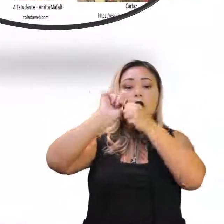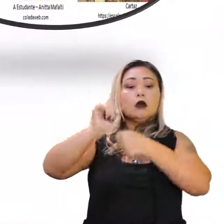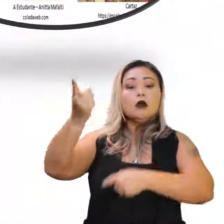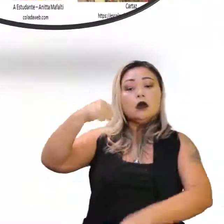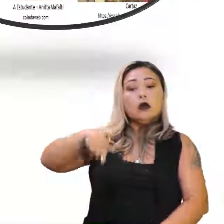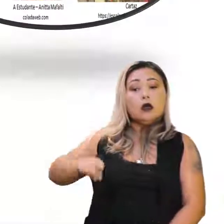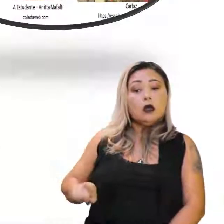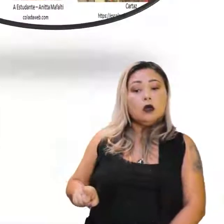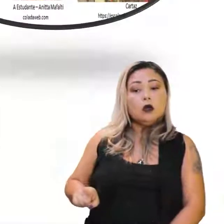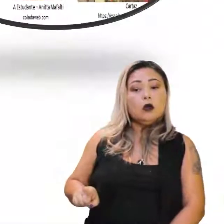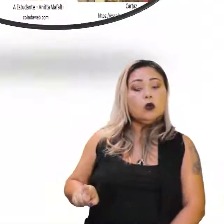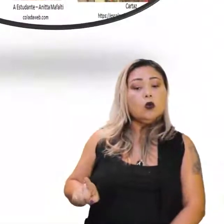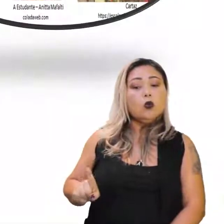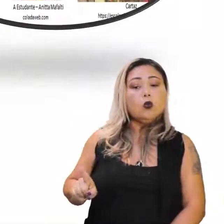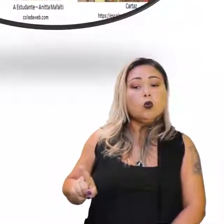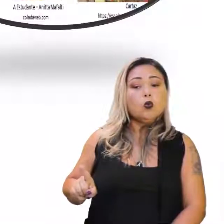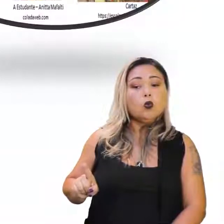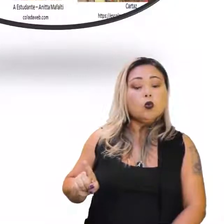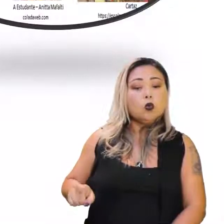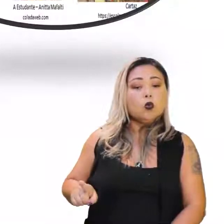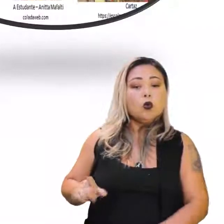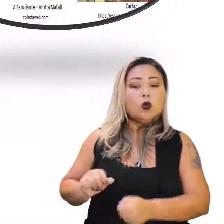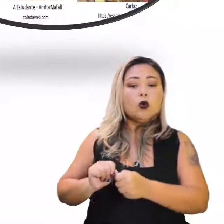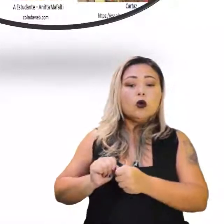não controlava